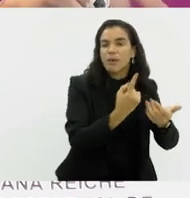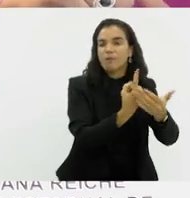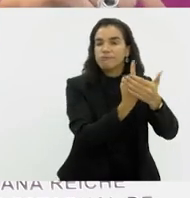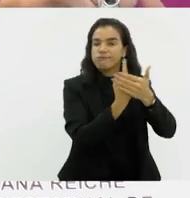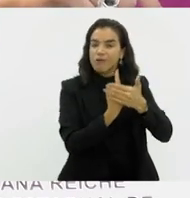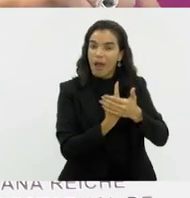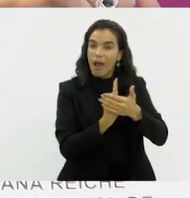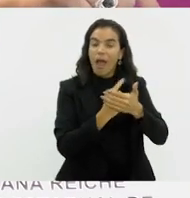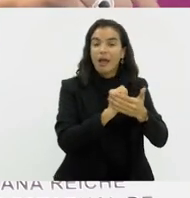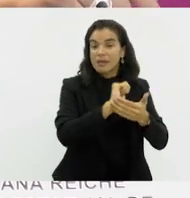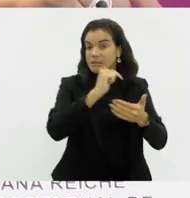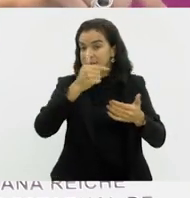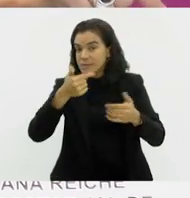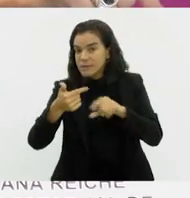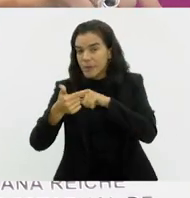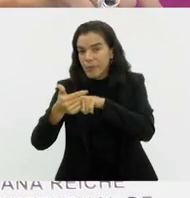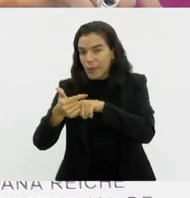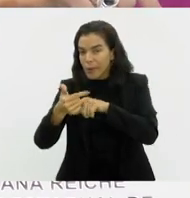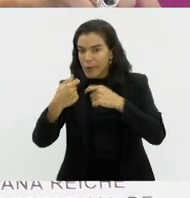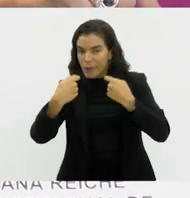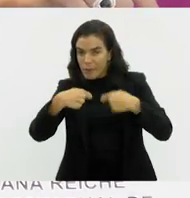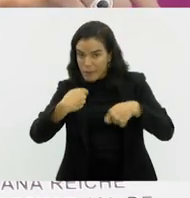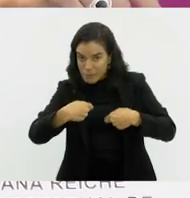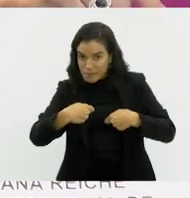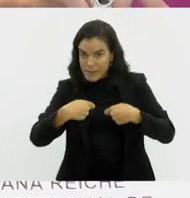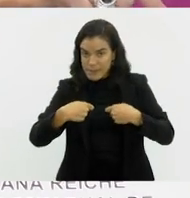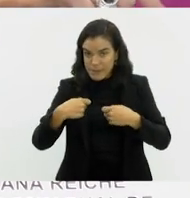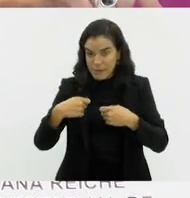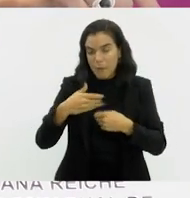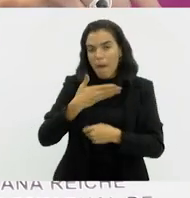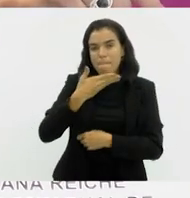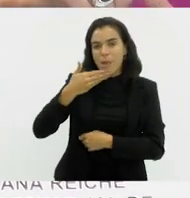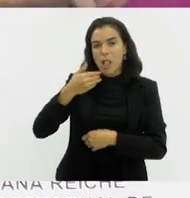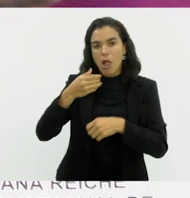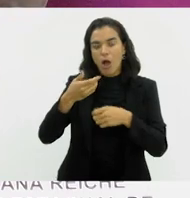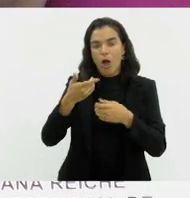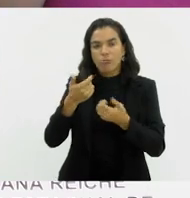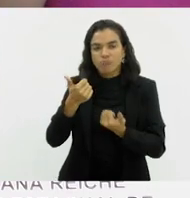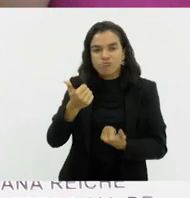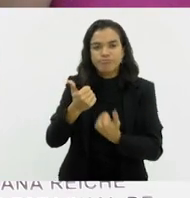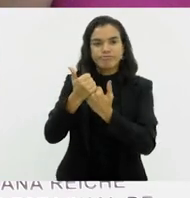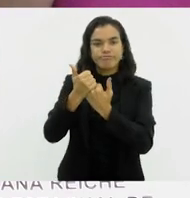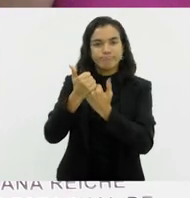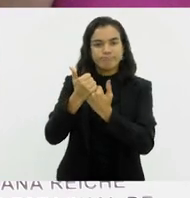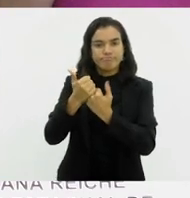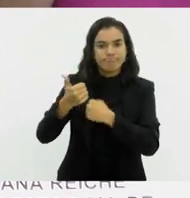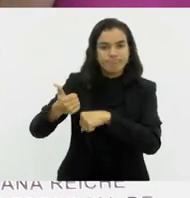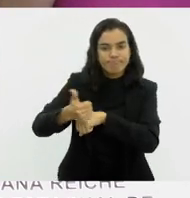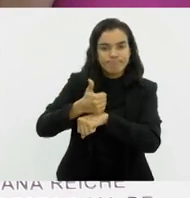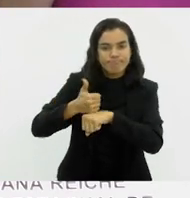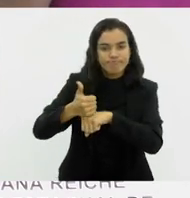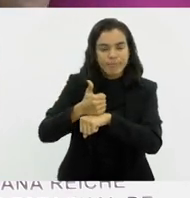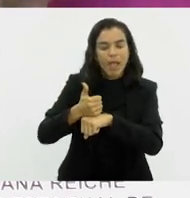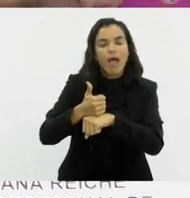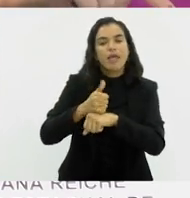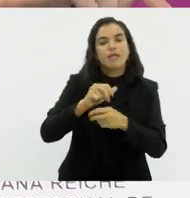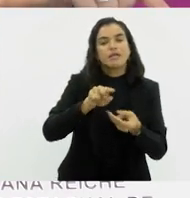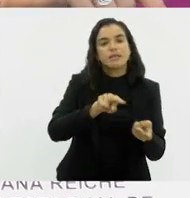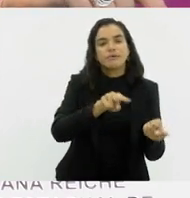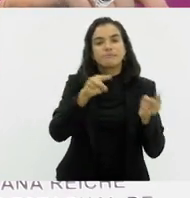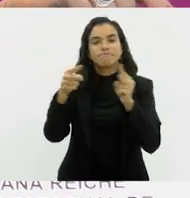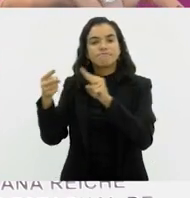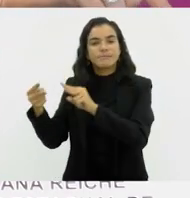E depois, ele, havendo necessidade de uma estrutura de suporte de alta complexidade, ele seria transferido